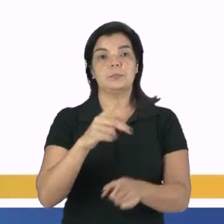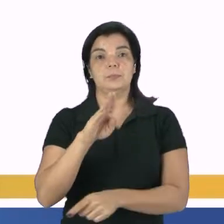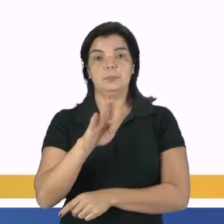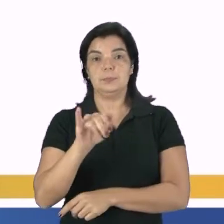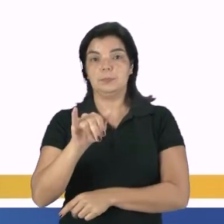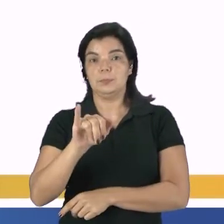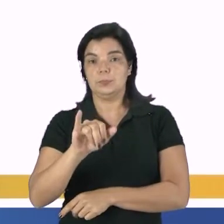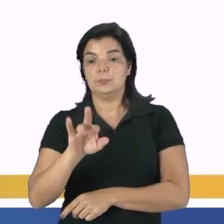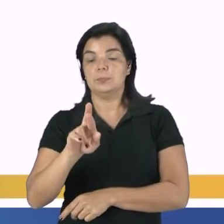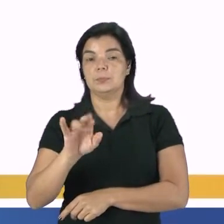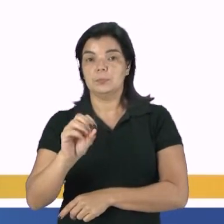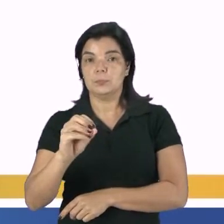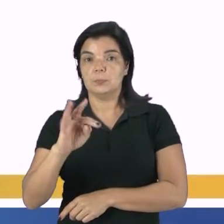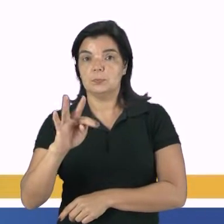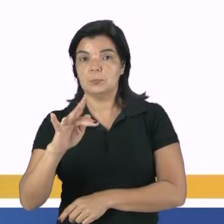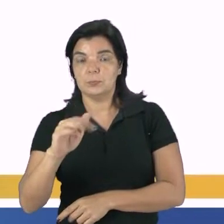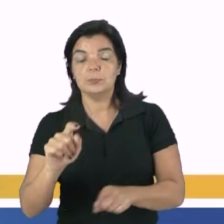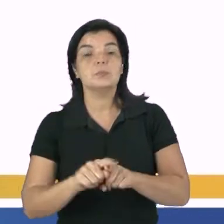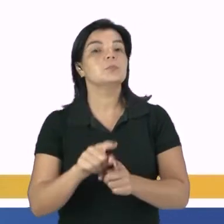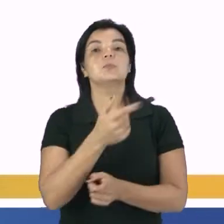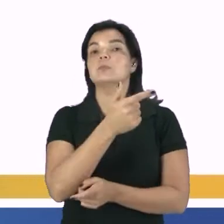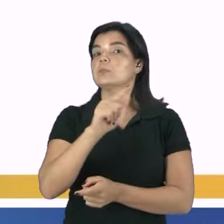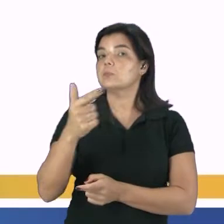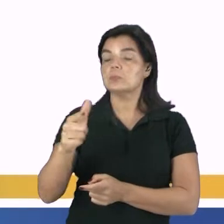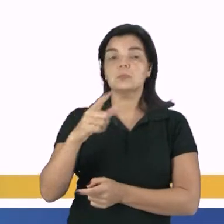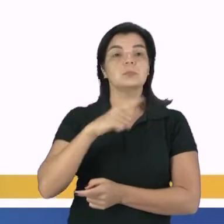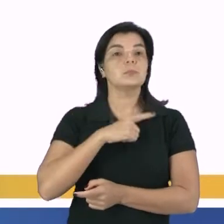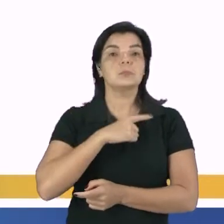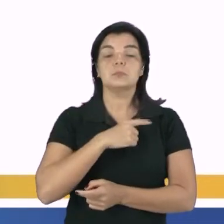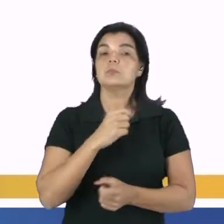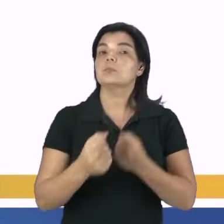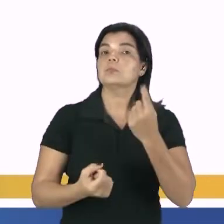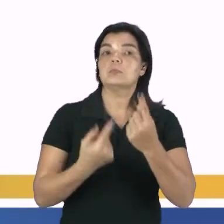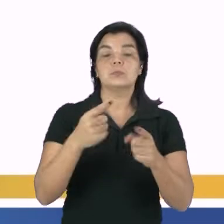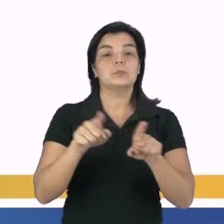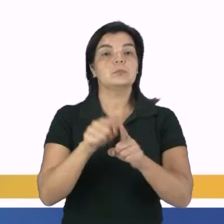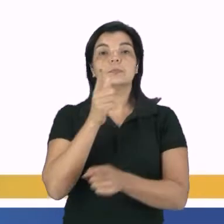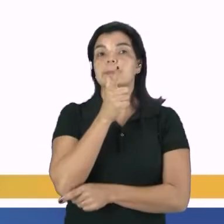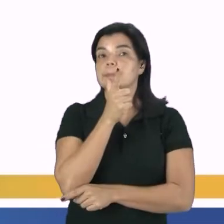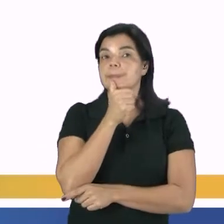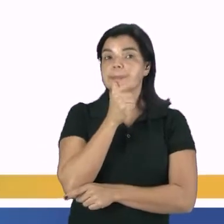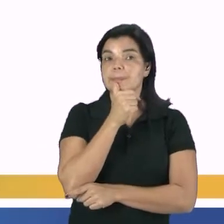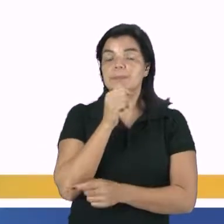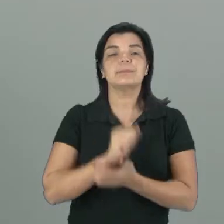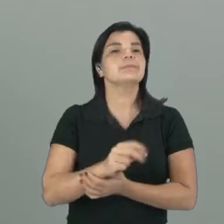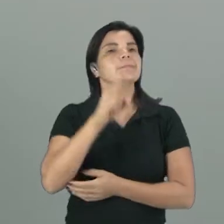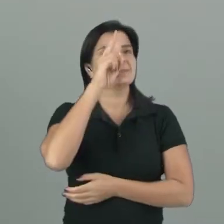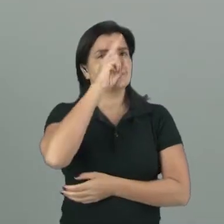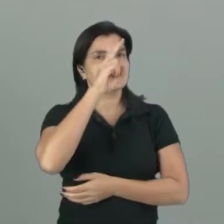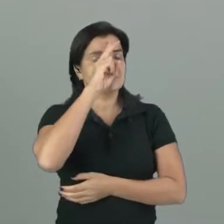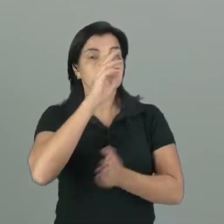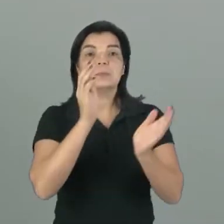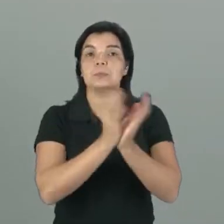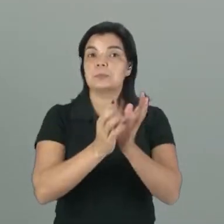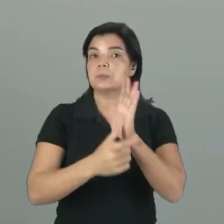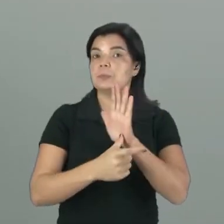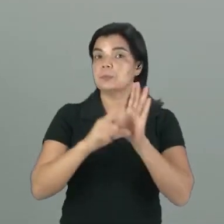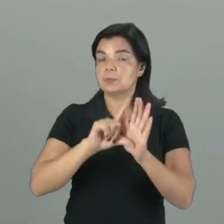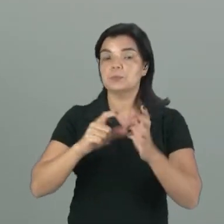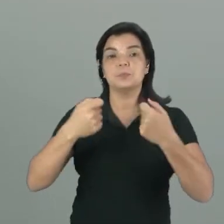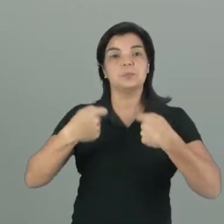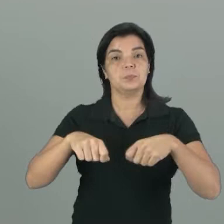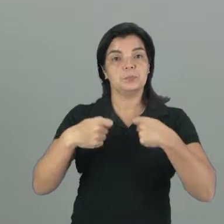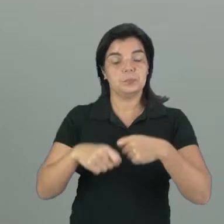das pteridófitas, ela não vai ter mais dependência da água. Lembra que os grupos anteriores